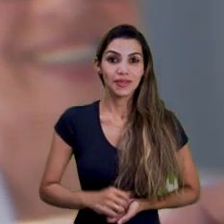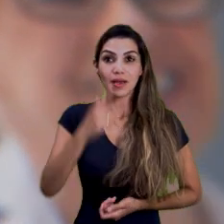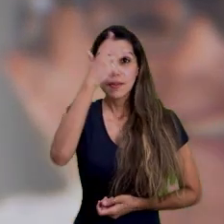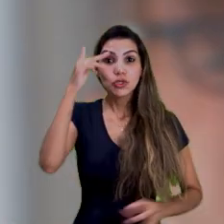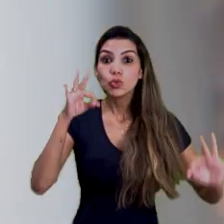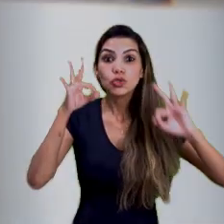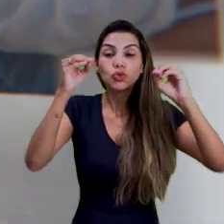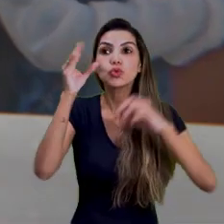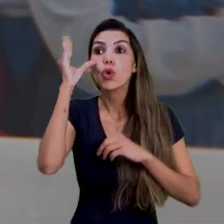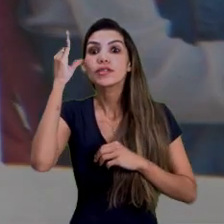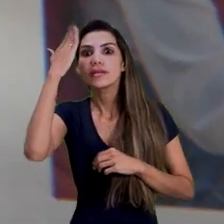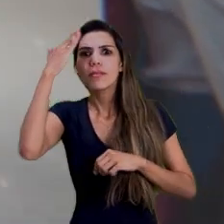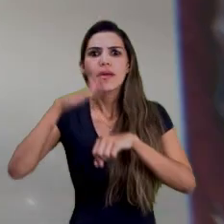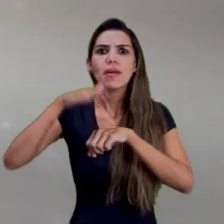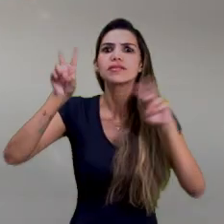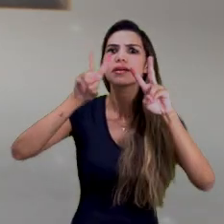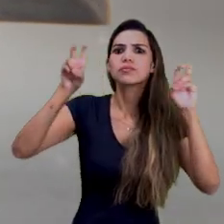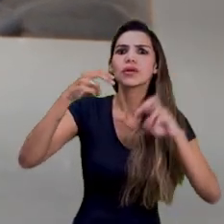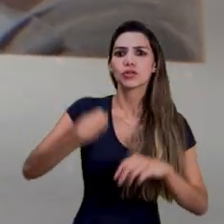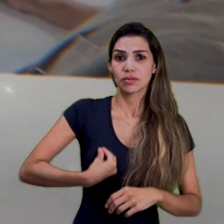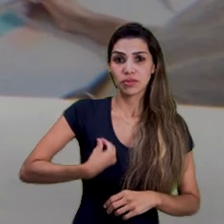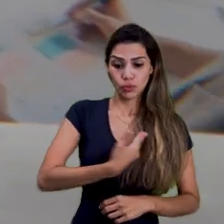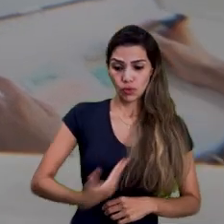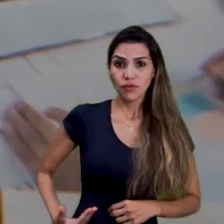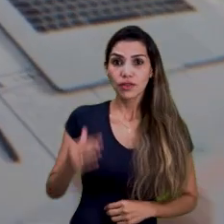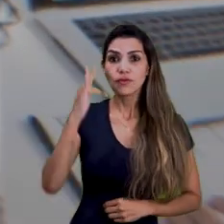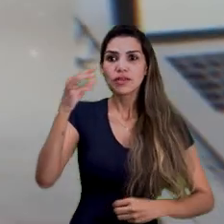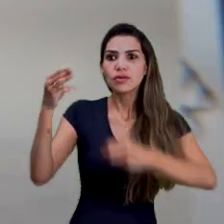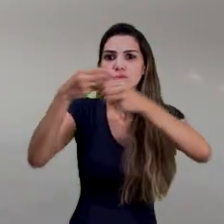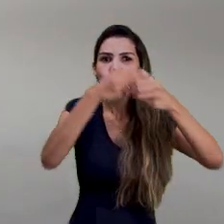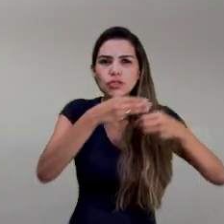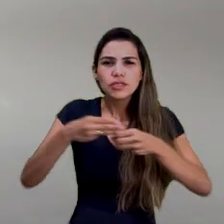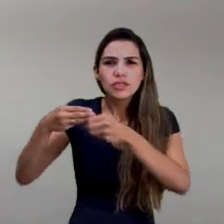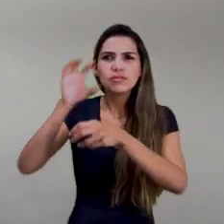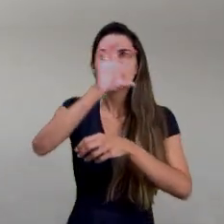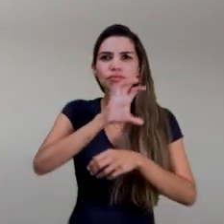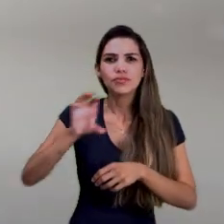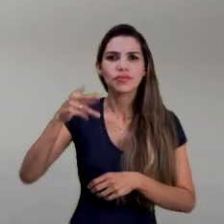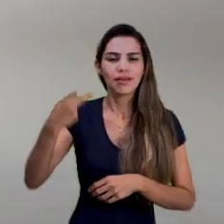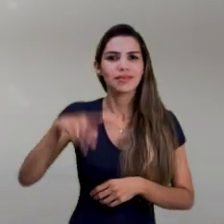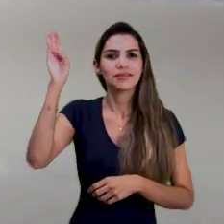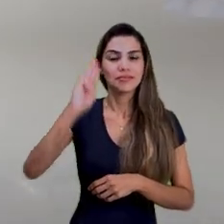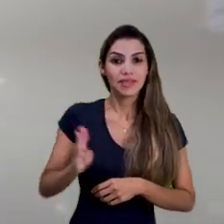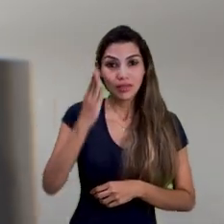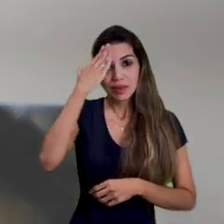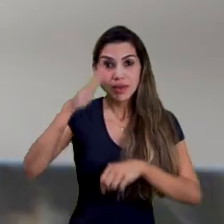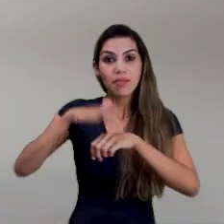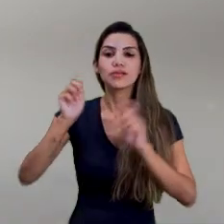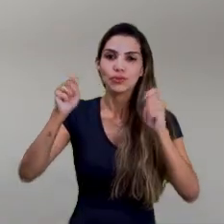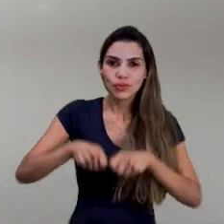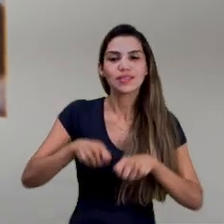E a todos que queiram saber mais sobre a presença do governo federal em cada município do país. Para saber